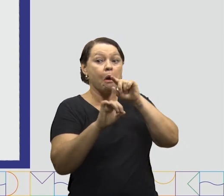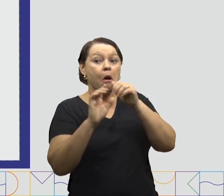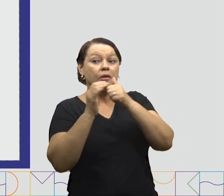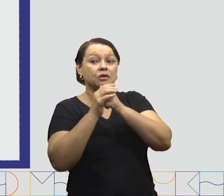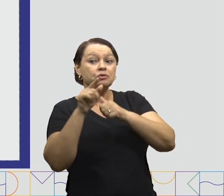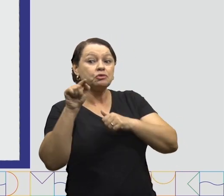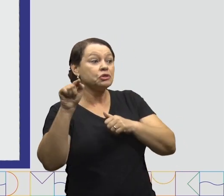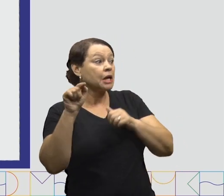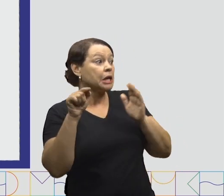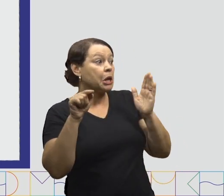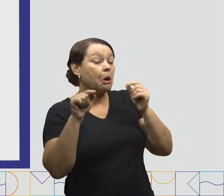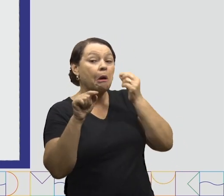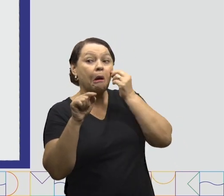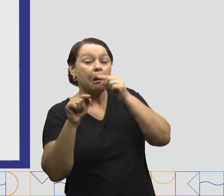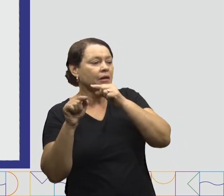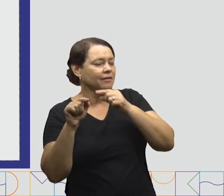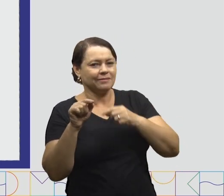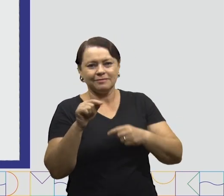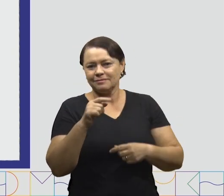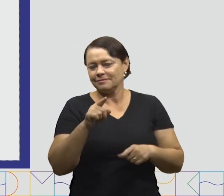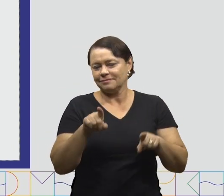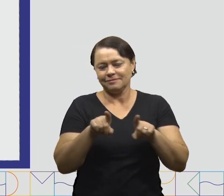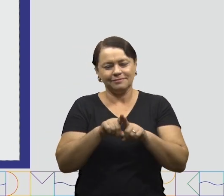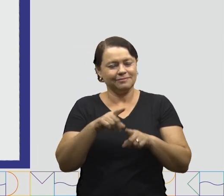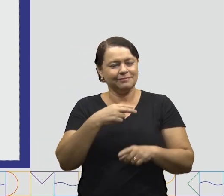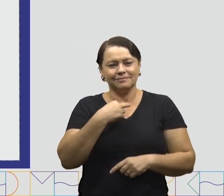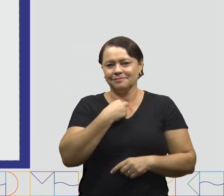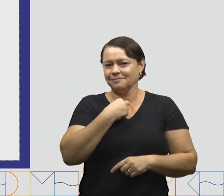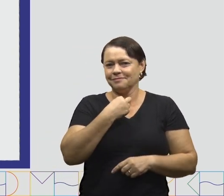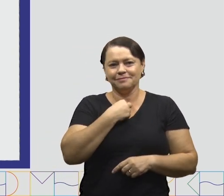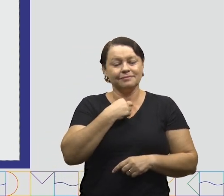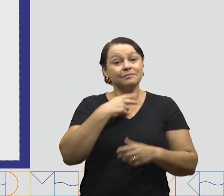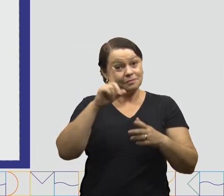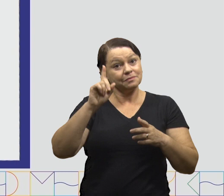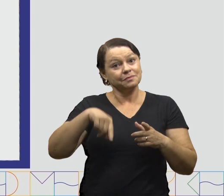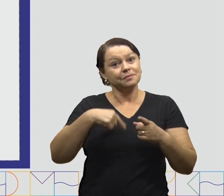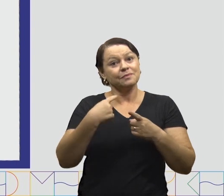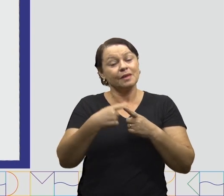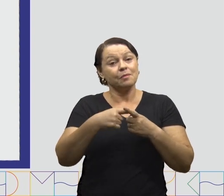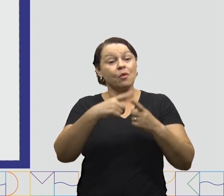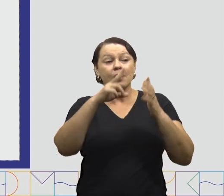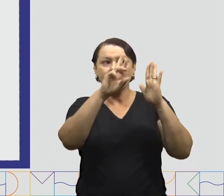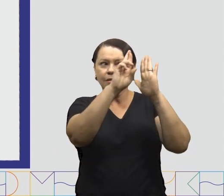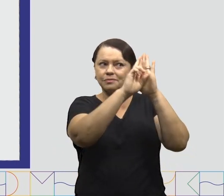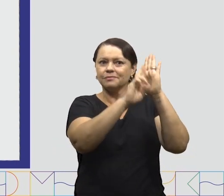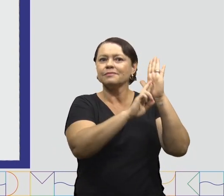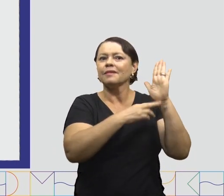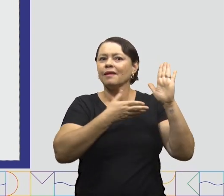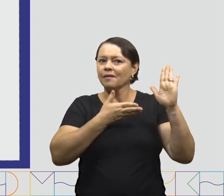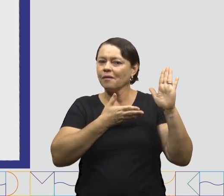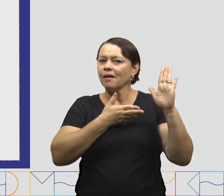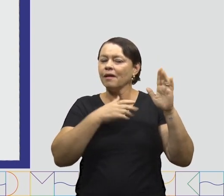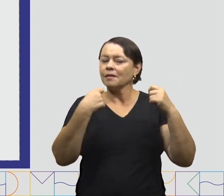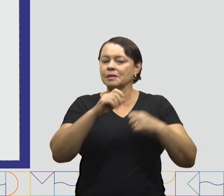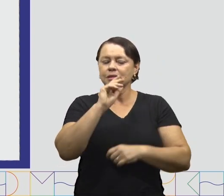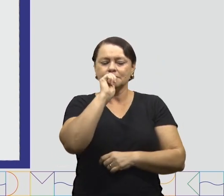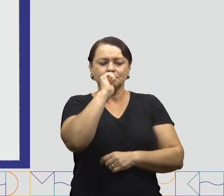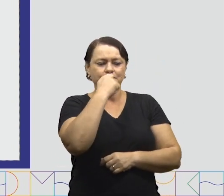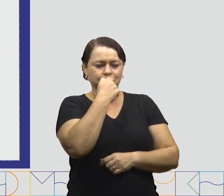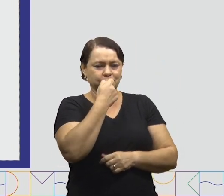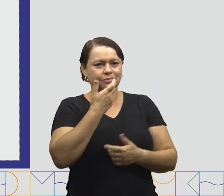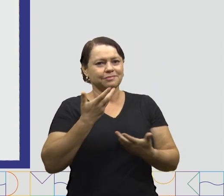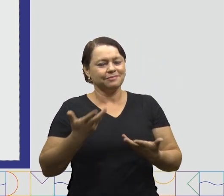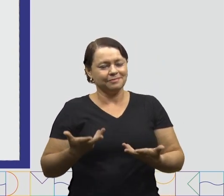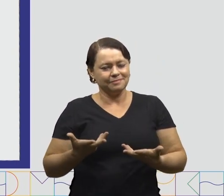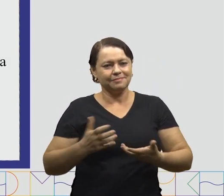escondidos? Também não, pois assim não tem graça. Então essa também é uma regra, não pode contar onde alguém se